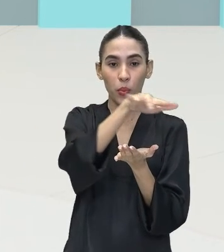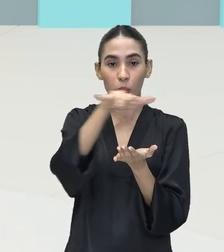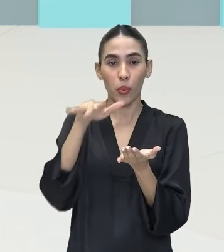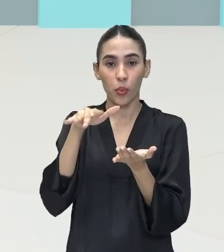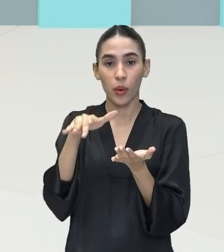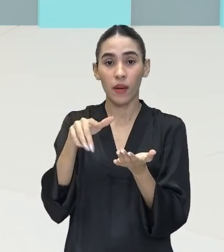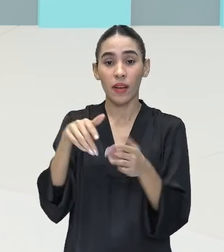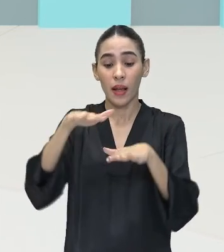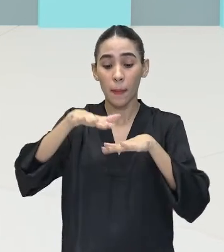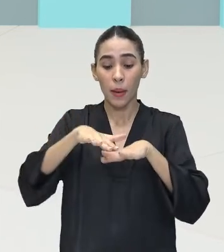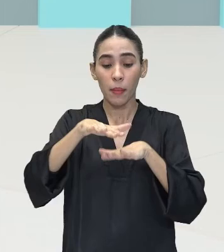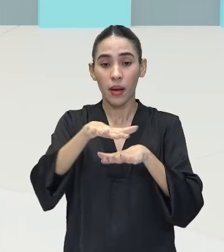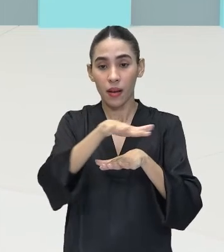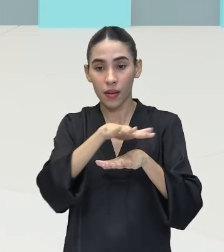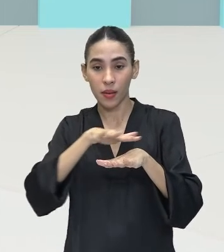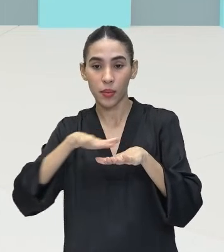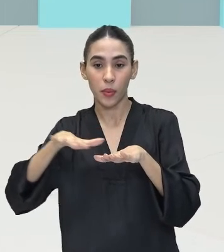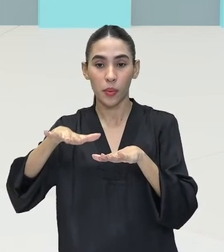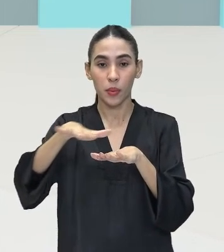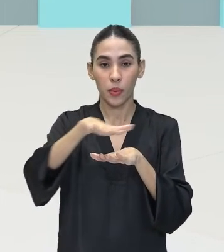olha só.